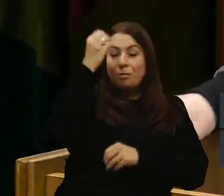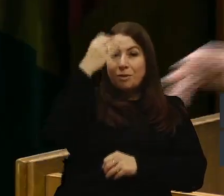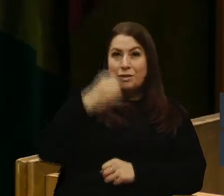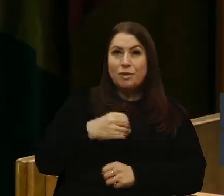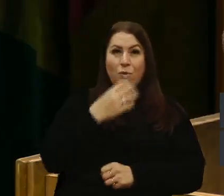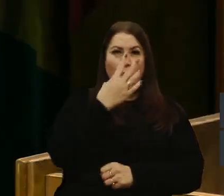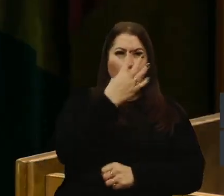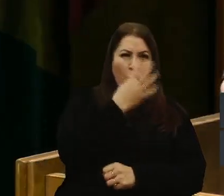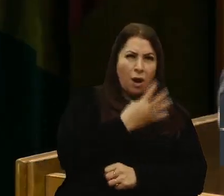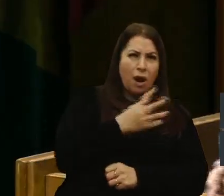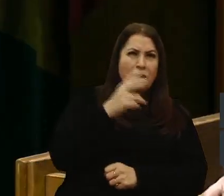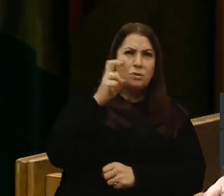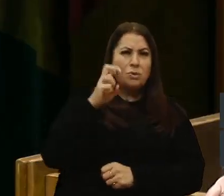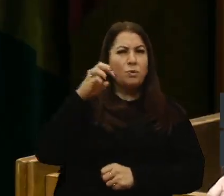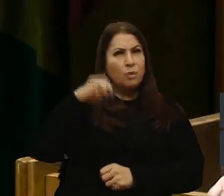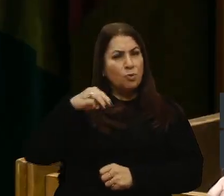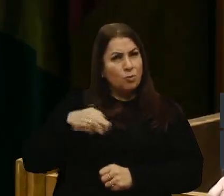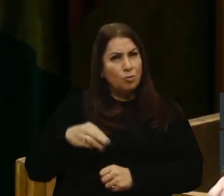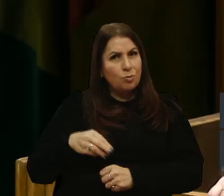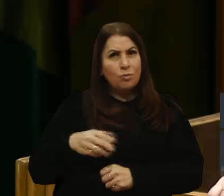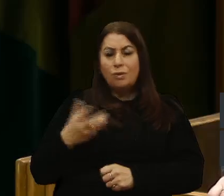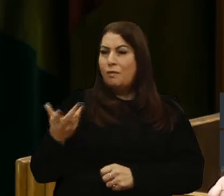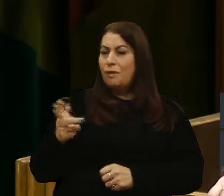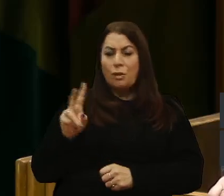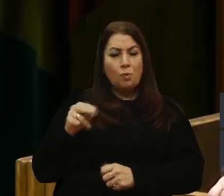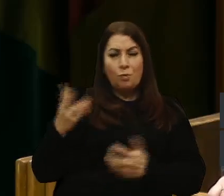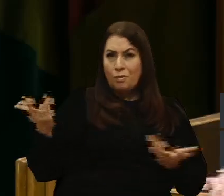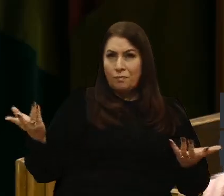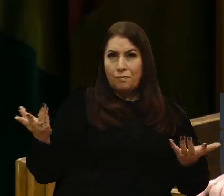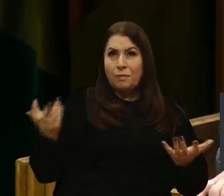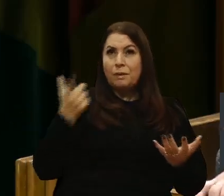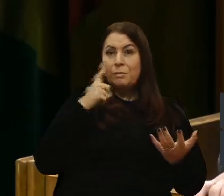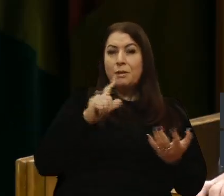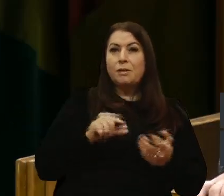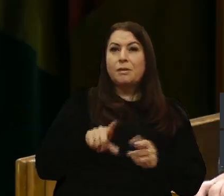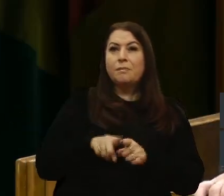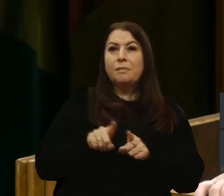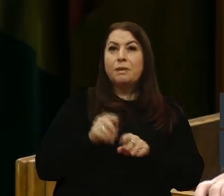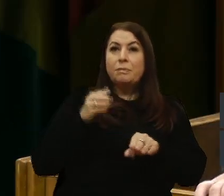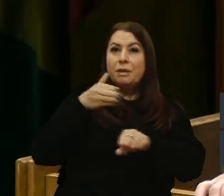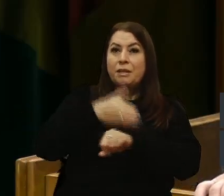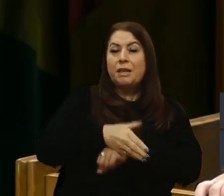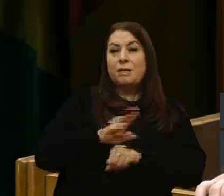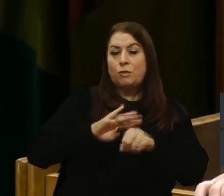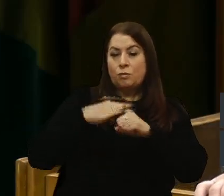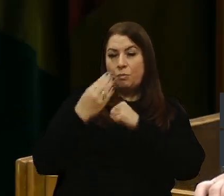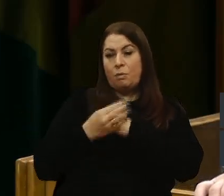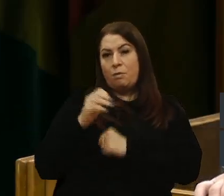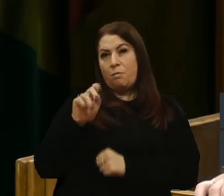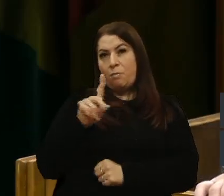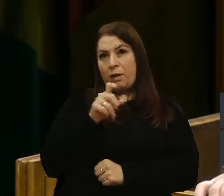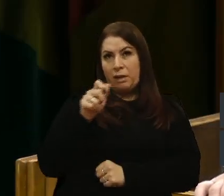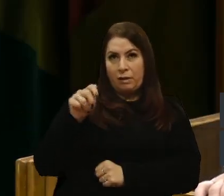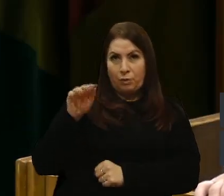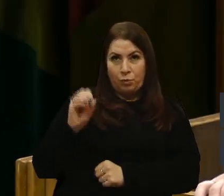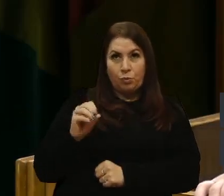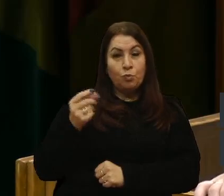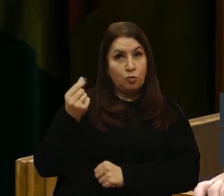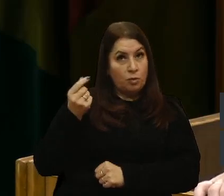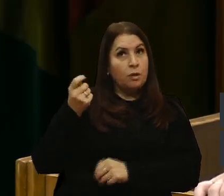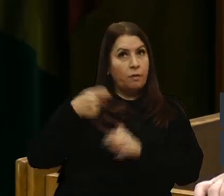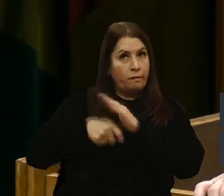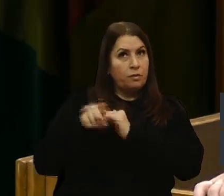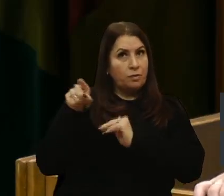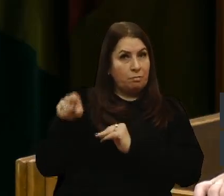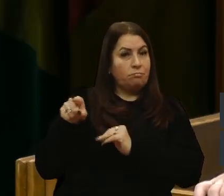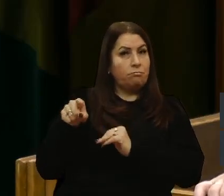Não vai ter vazão nunca. Mas tratando exclusivamente do ingresso do bairro Planalto. Com o dinheiro que foi investido